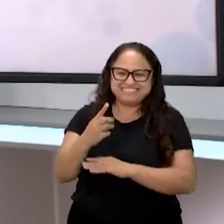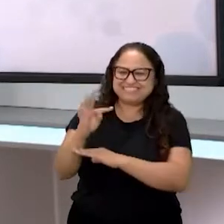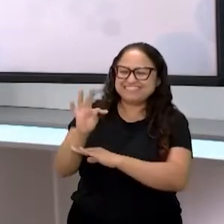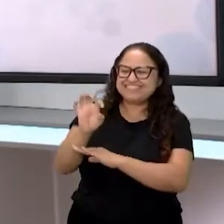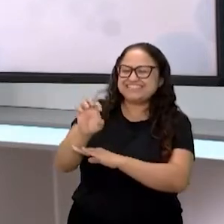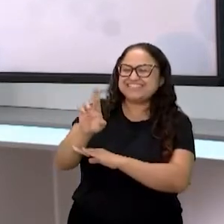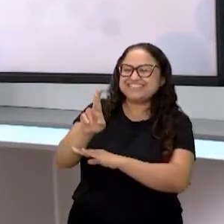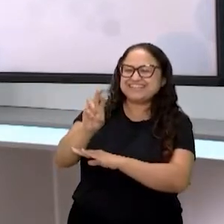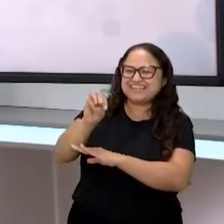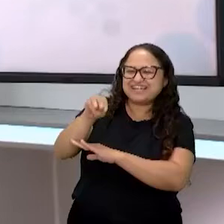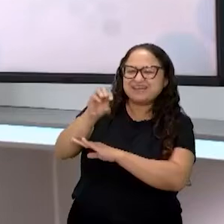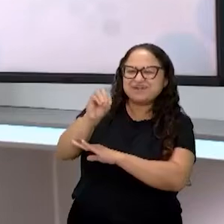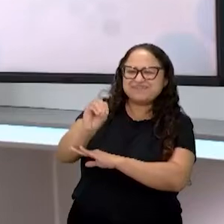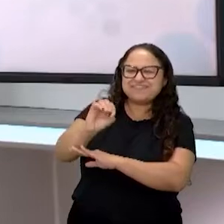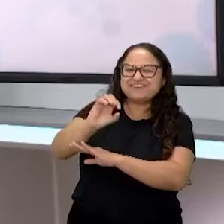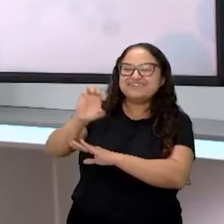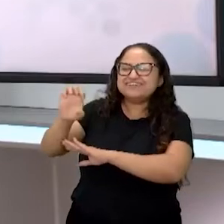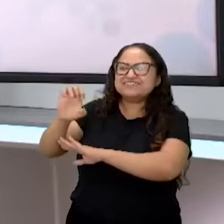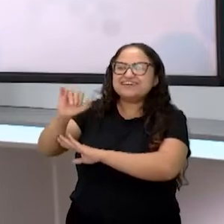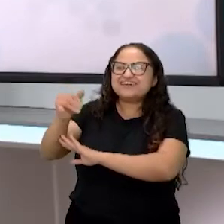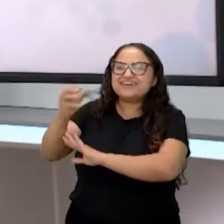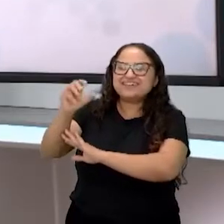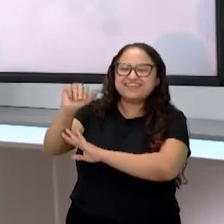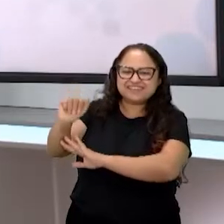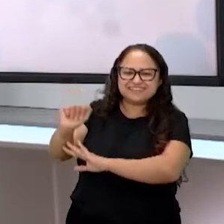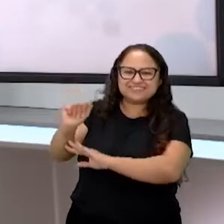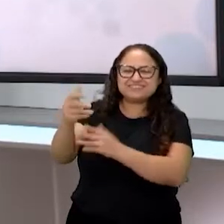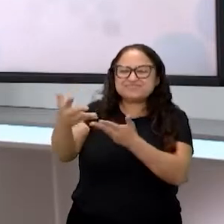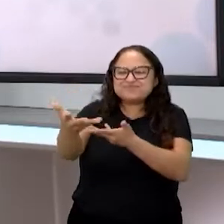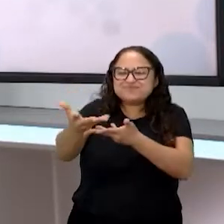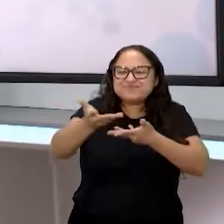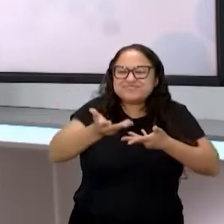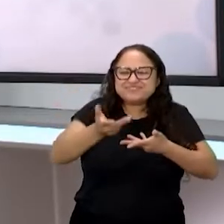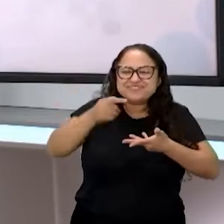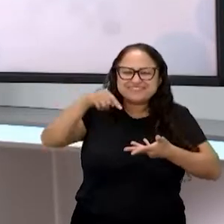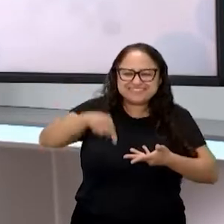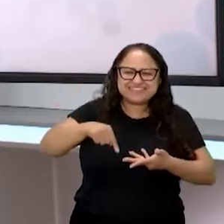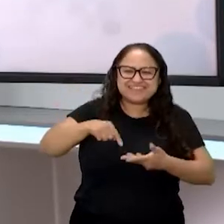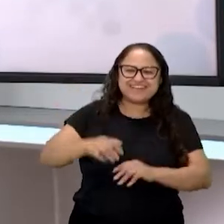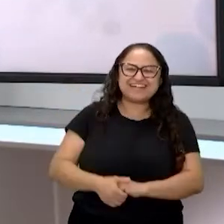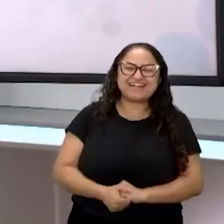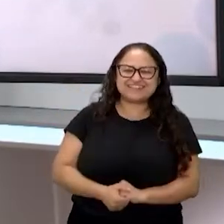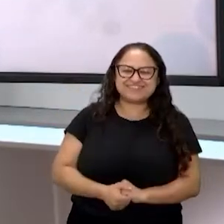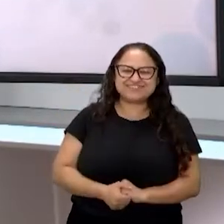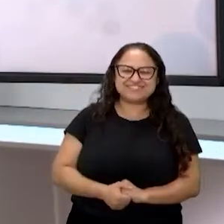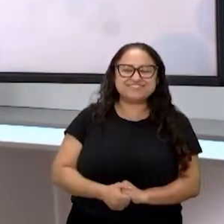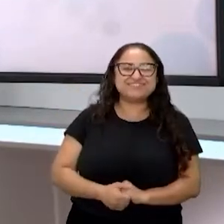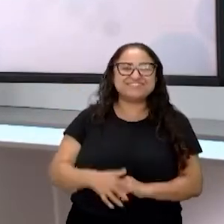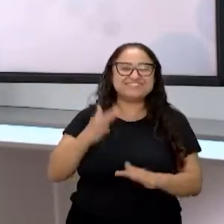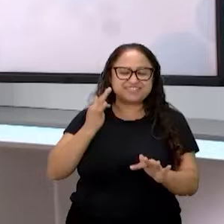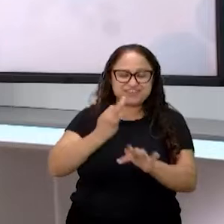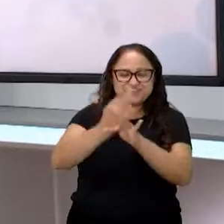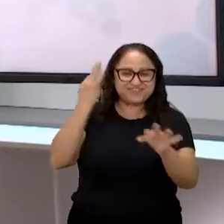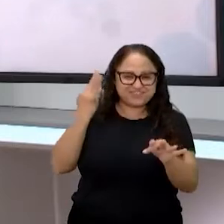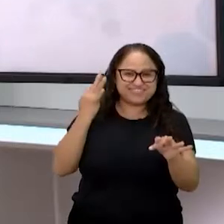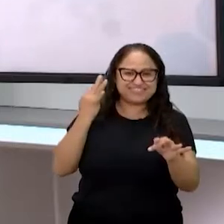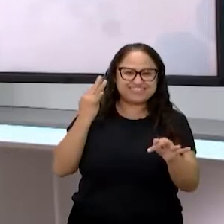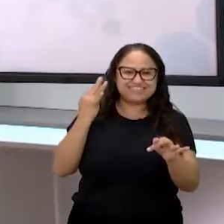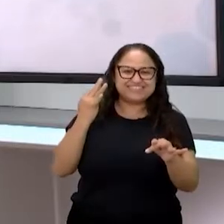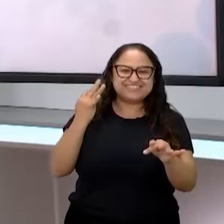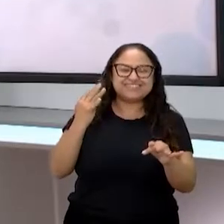de jovens e adultos. Bem-vindos aí, mais uma aula de física com o professor Giba,